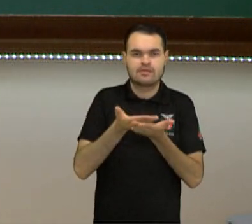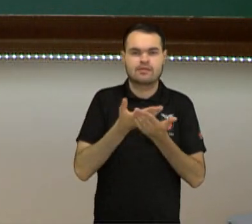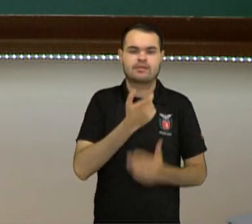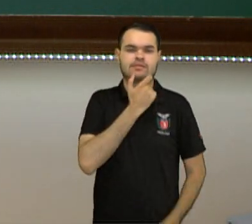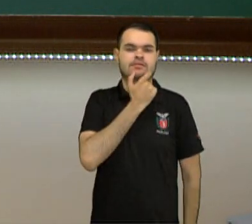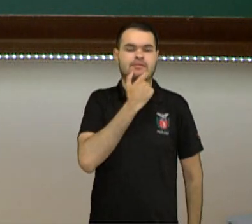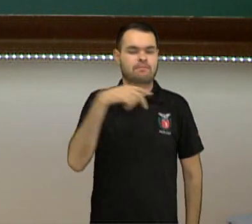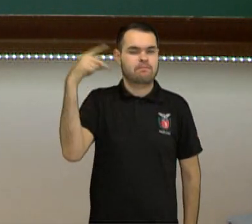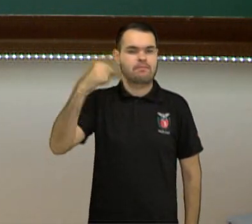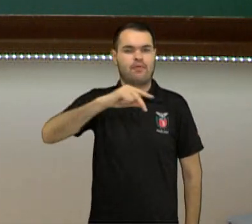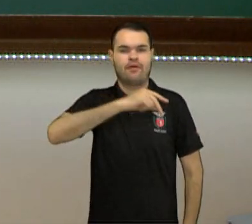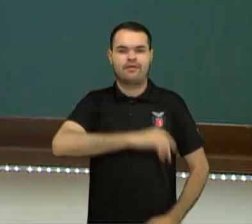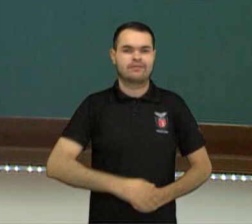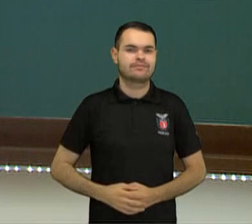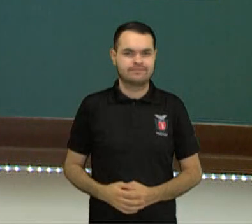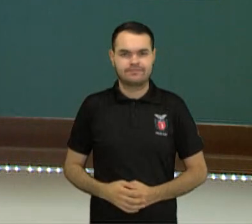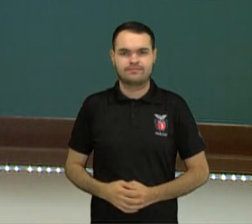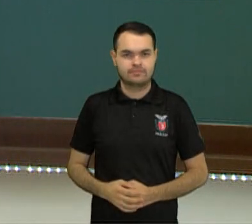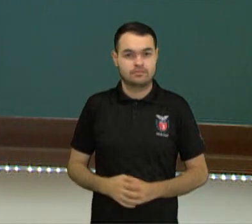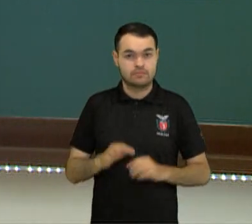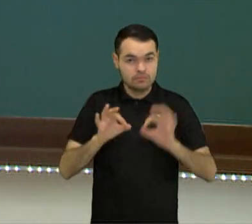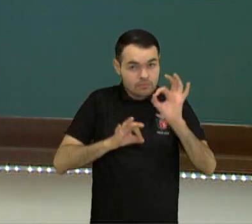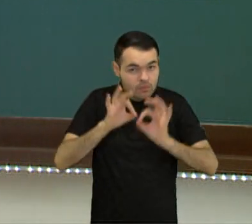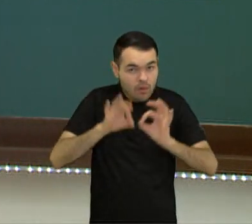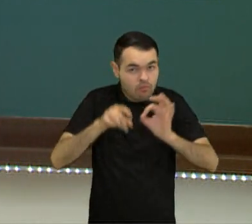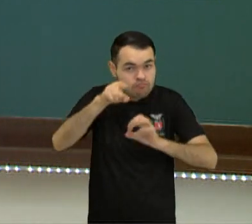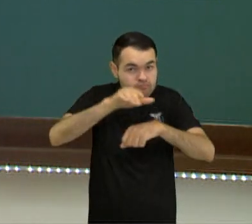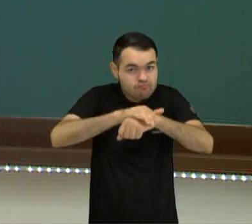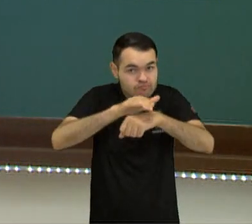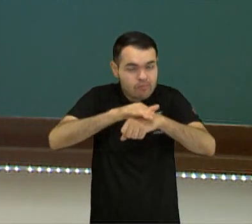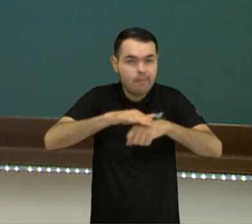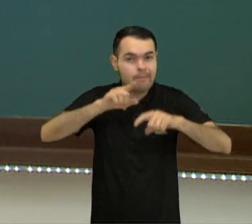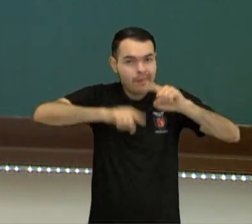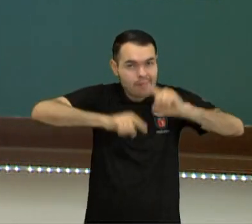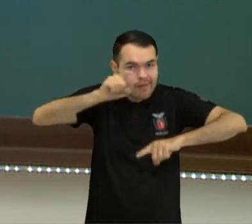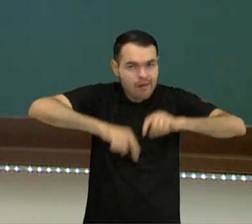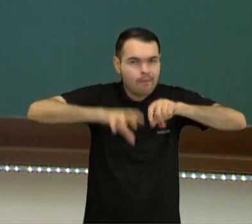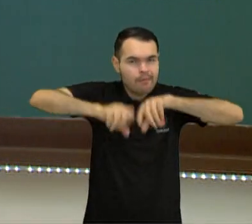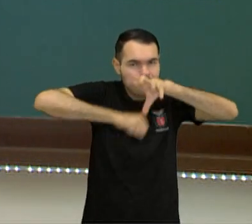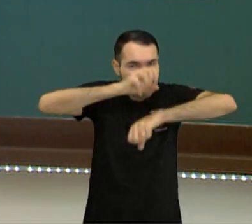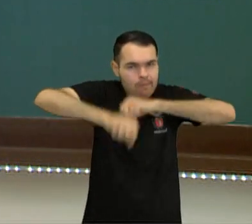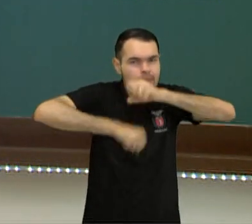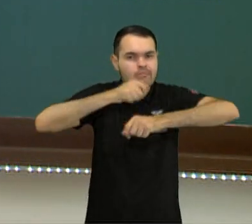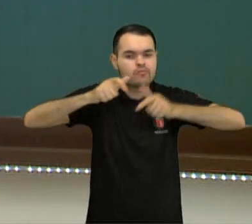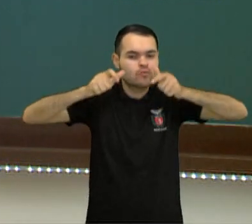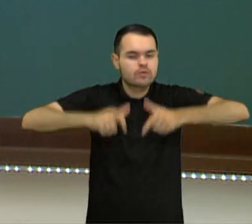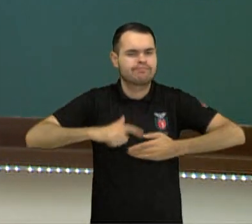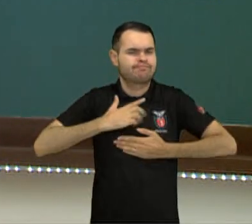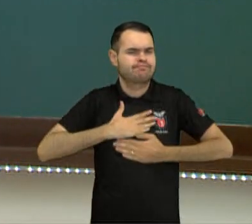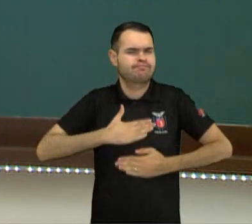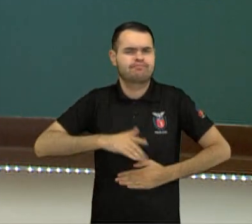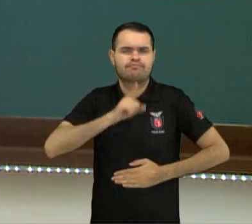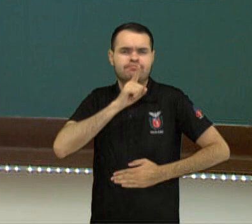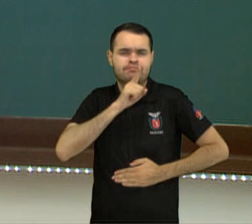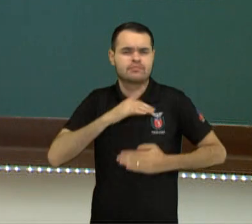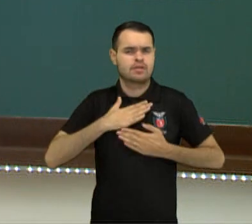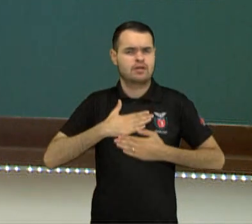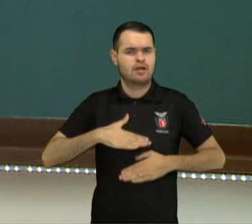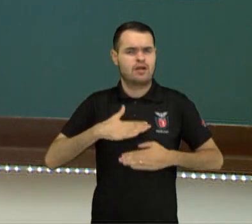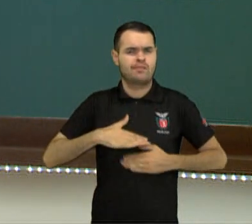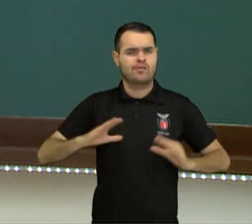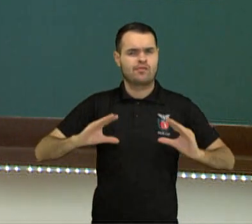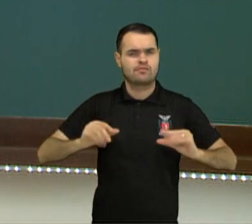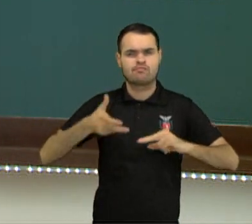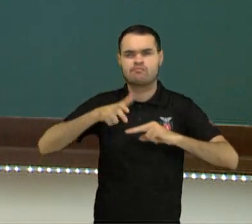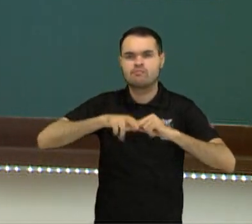Bora começar aqui a nossa aula de inglês, então se organizem aí, peguem todo o seu material, local tranquilo, silencioso, para que vocês possam